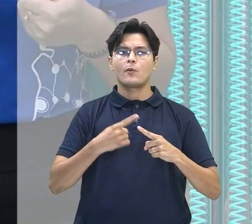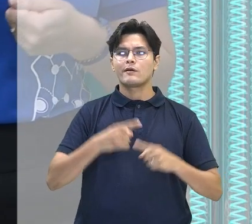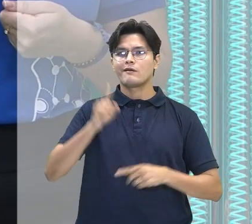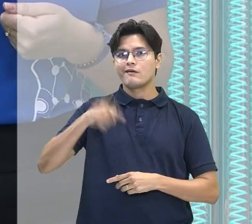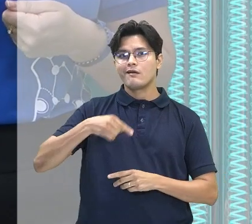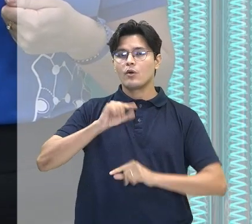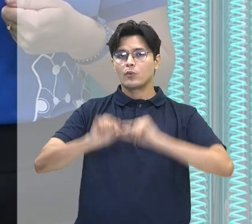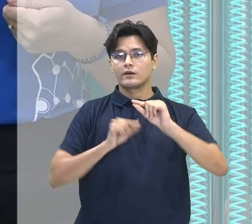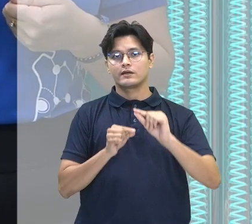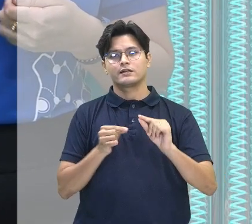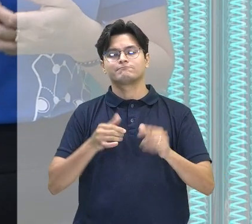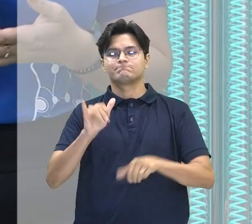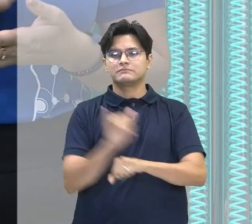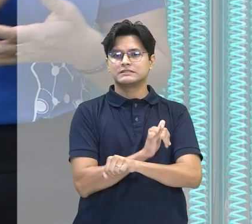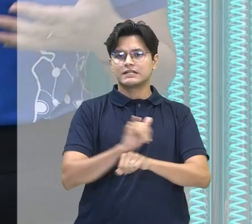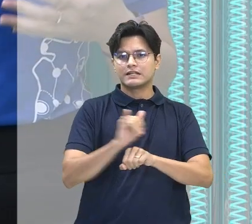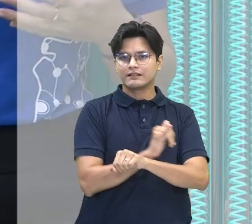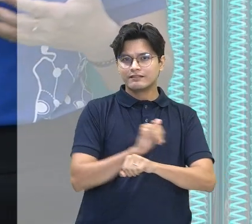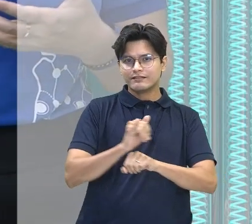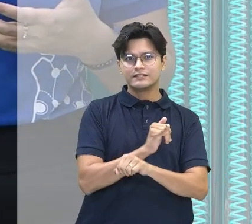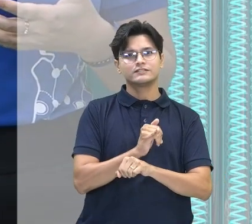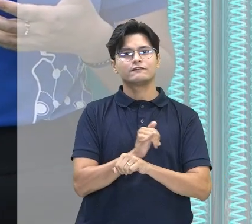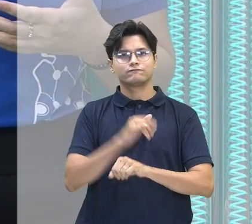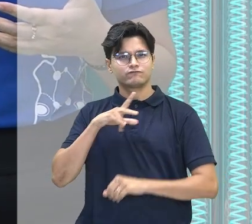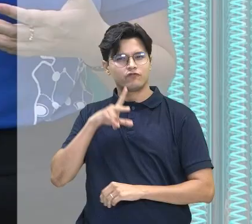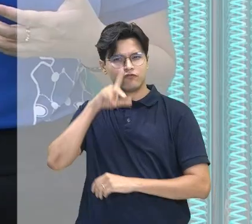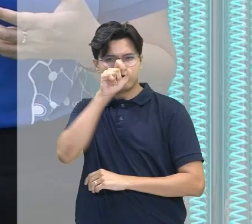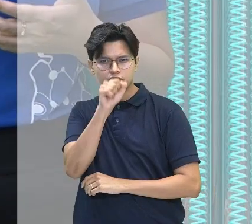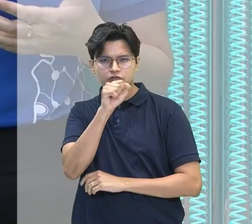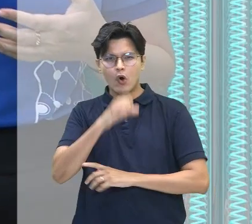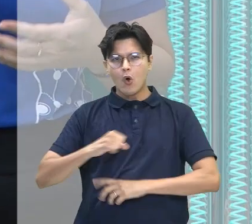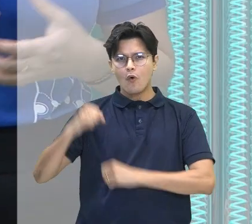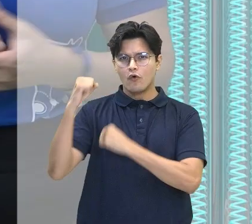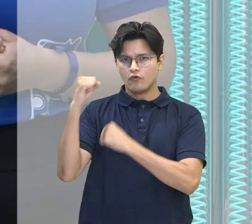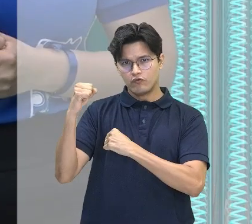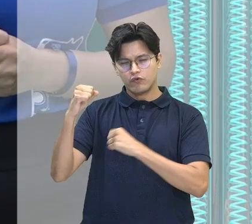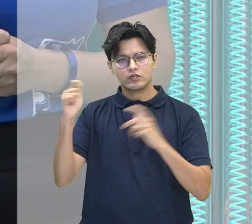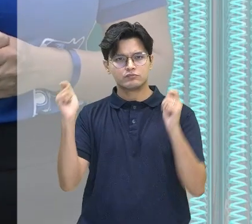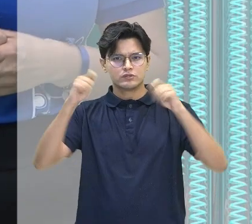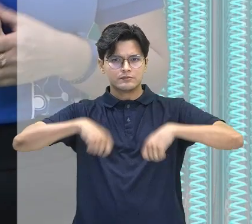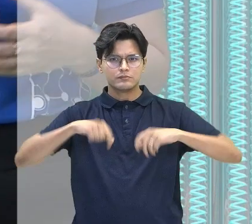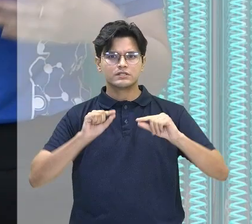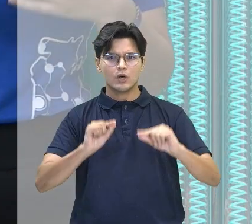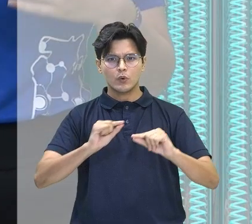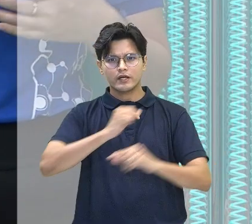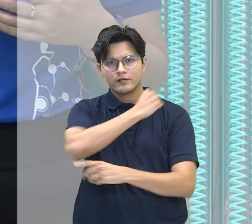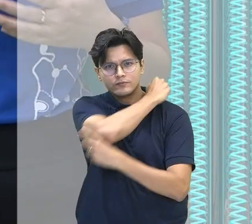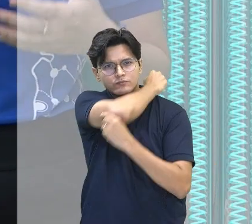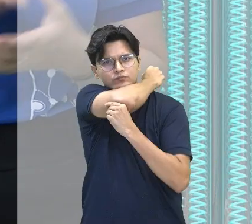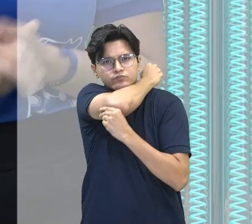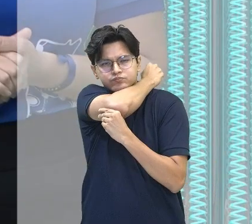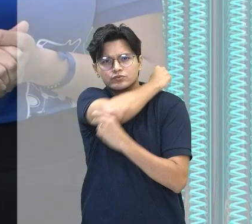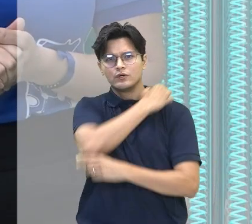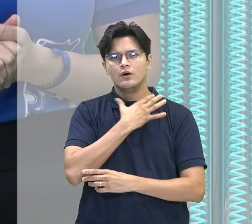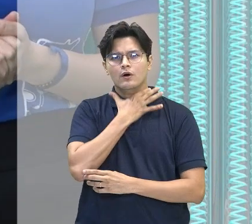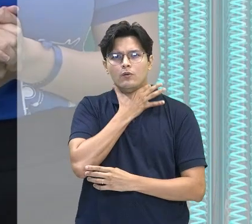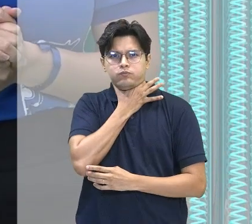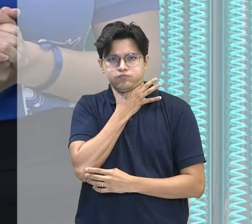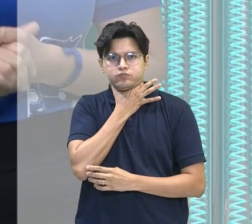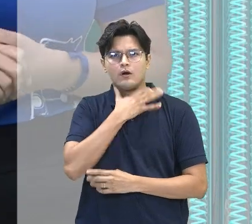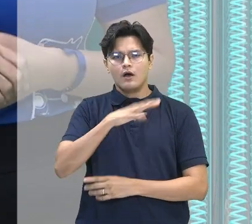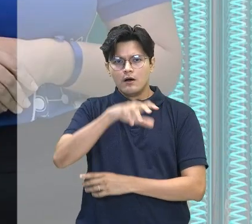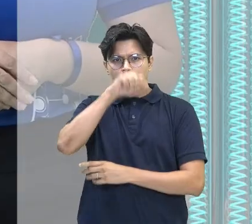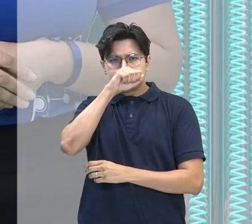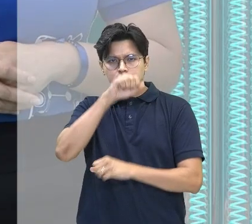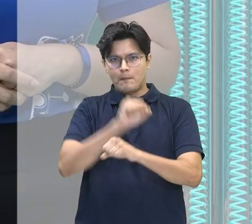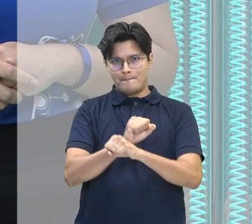técnica muito forte, né, que vai ali fazer de fato essa parte do estrangulamento, impedindo ali a respiração do atleta,